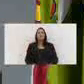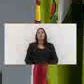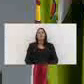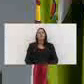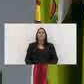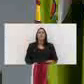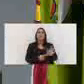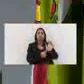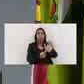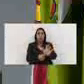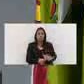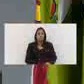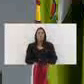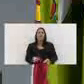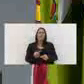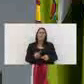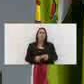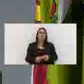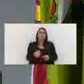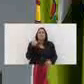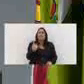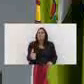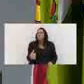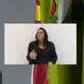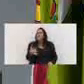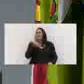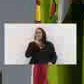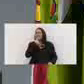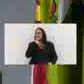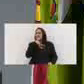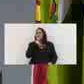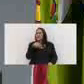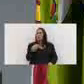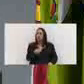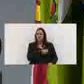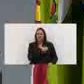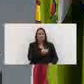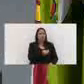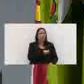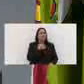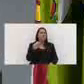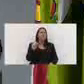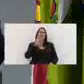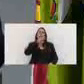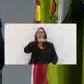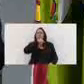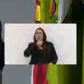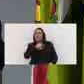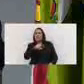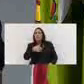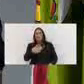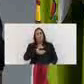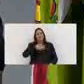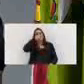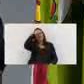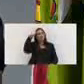que eu quero relatar sobre ele, a tristeza que eu estou vivendo em virtude desse vídeo. O que de mal está causando para a minha pessoa,